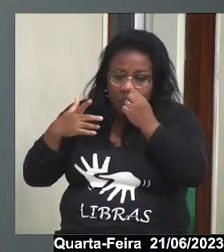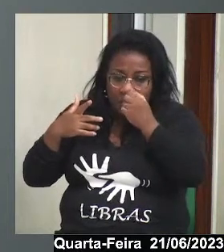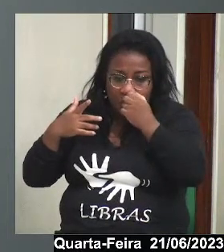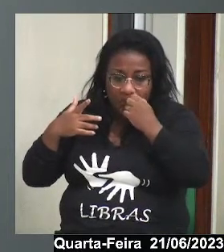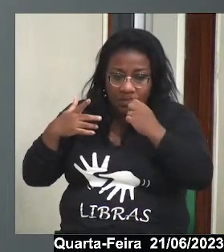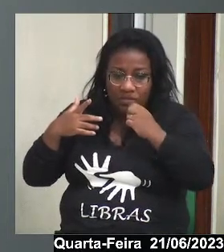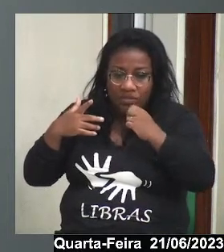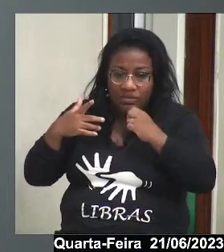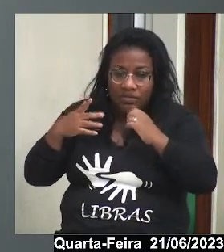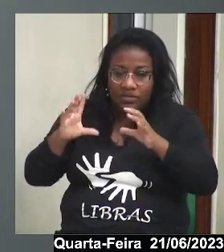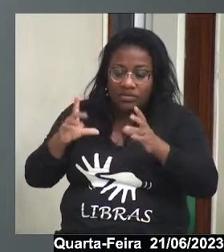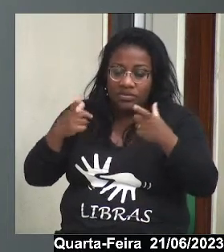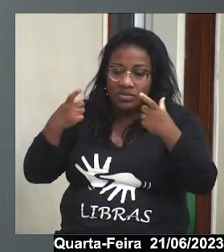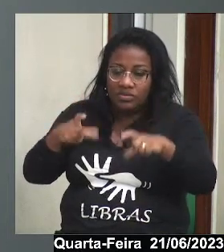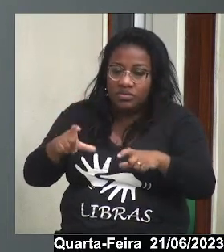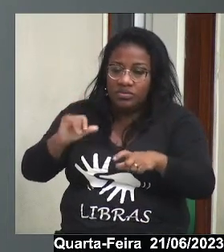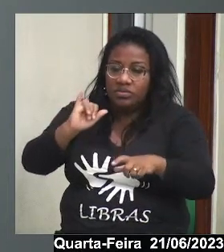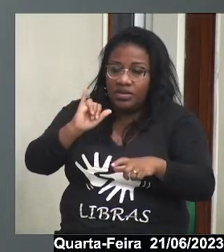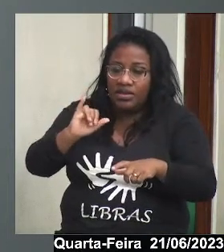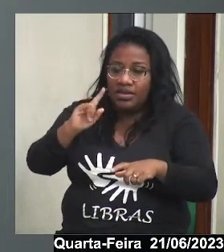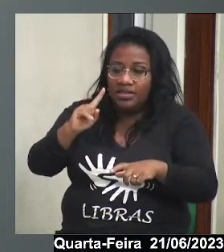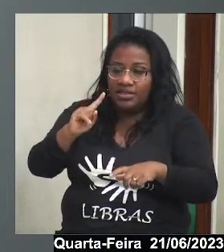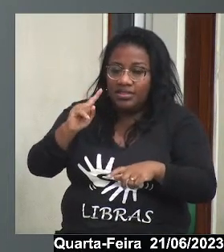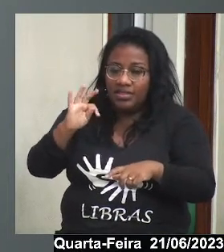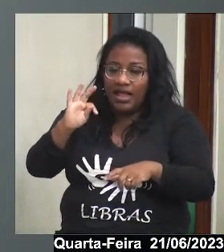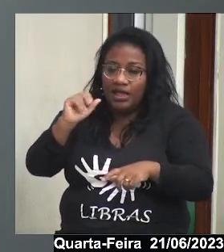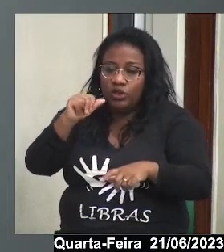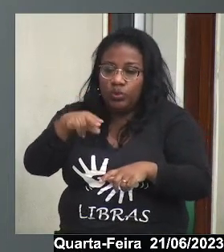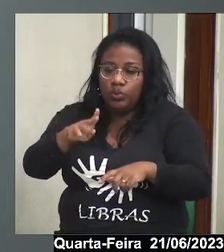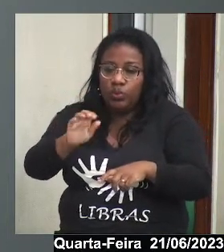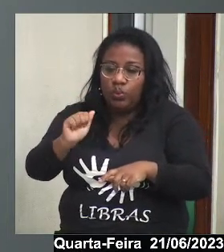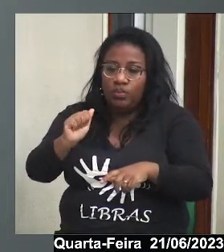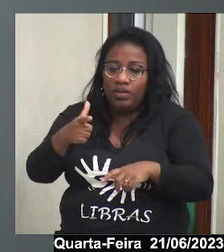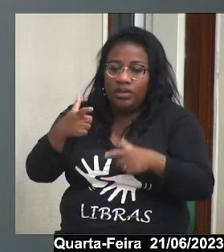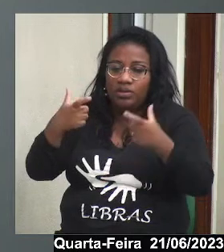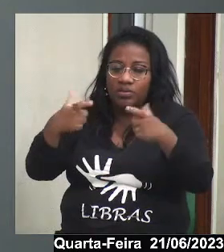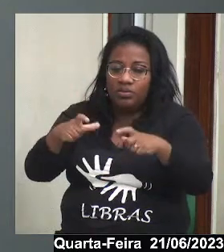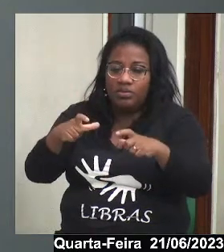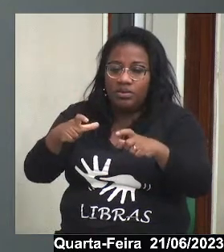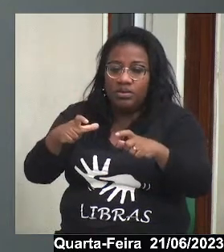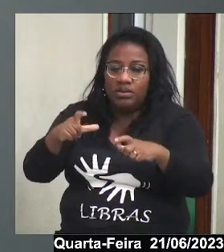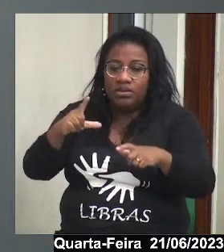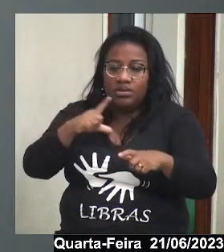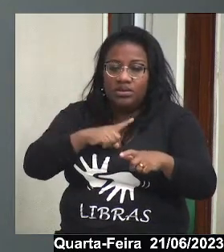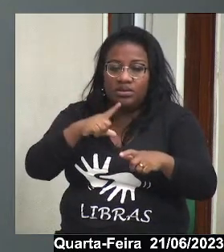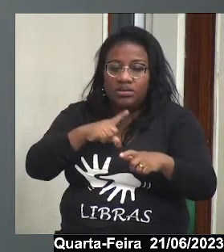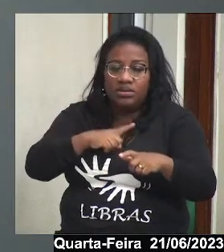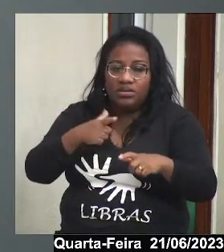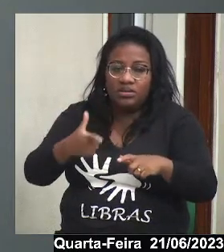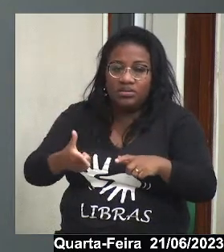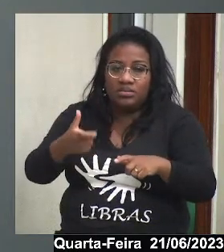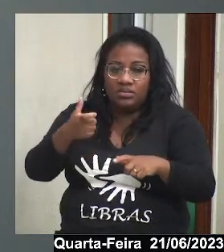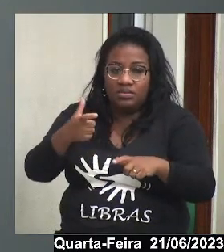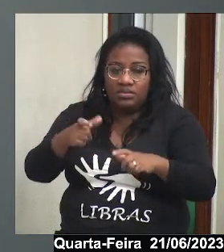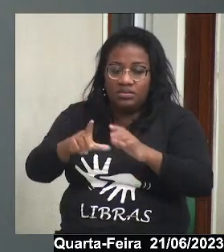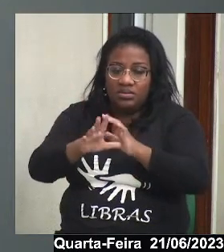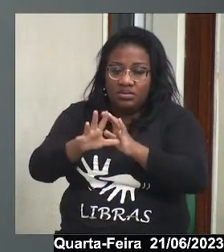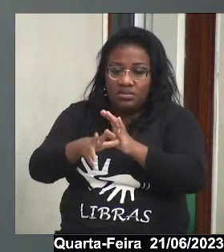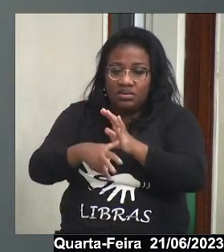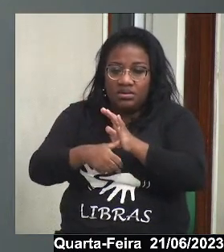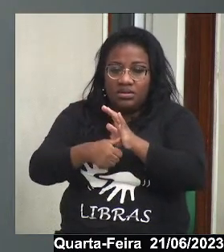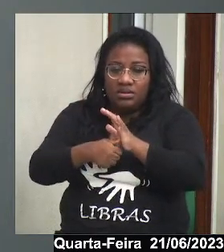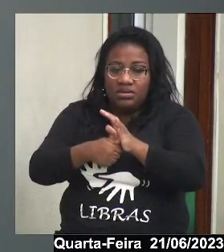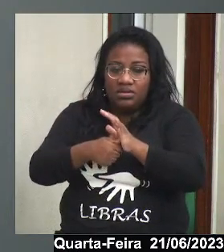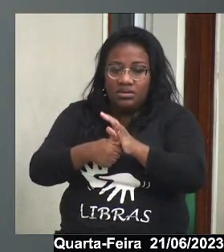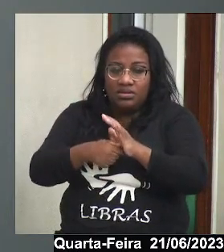região conhecida ali na região do Itatuba, Capuava, Parque São Leonardo, então está tendo muito ocorrências aí.